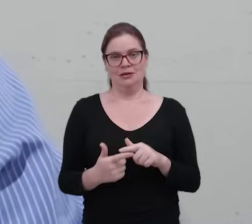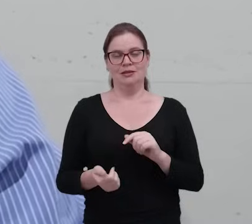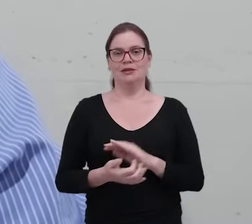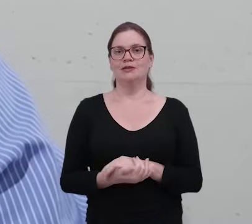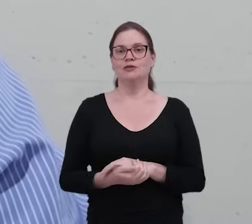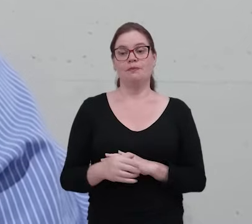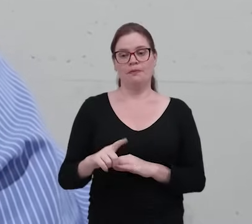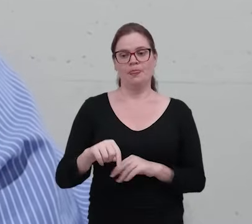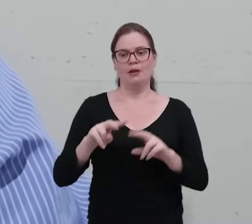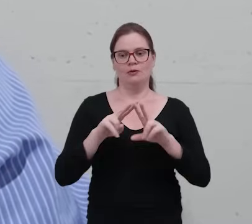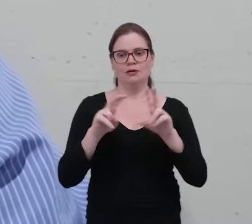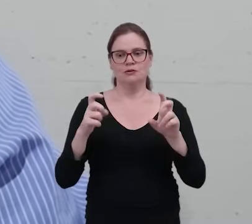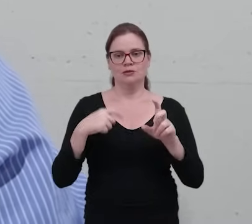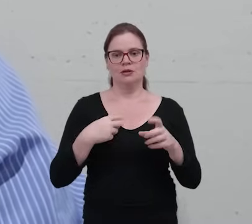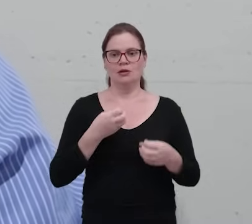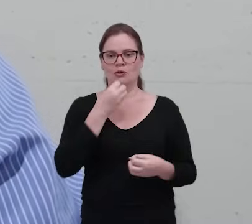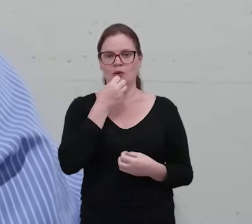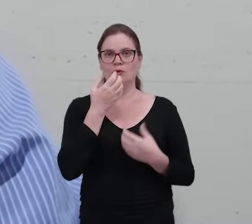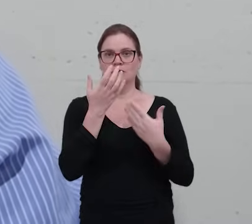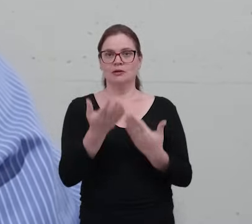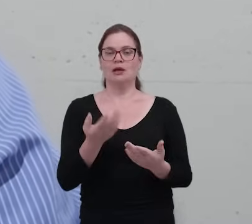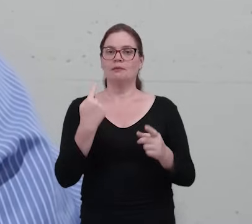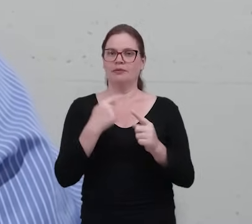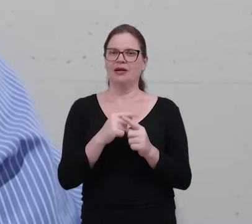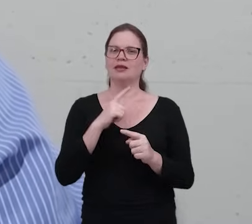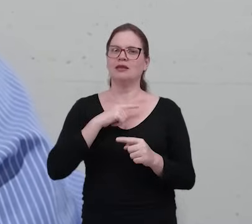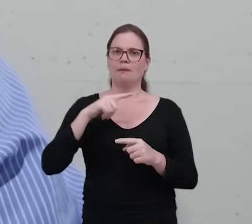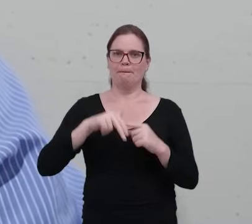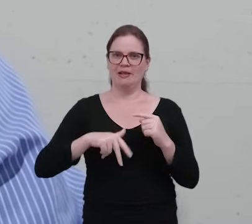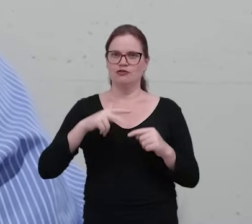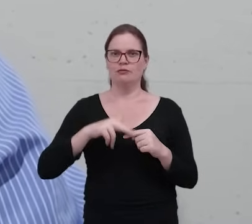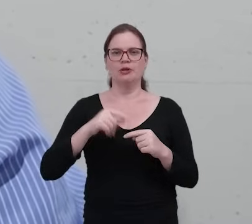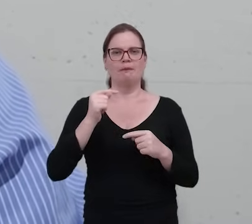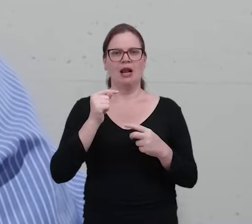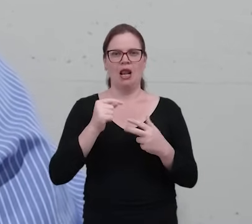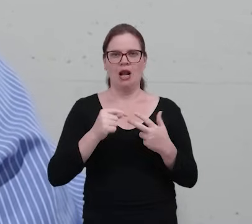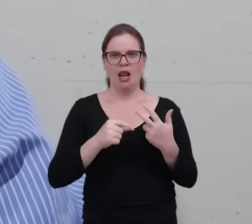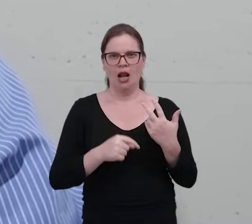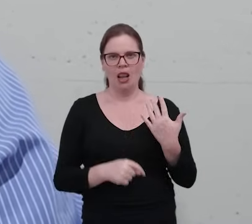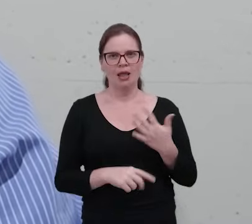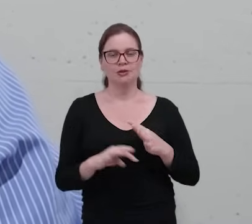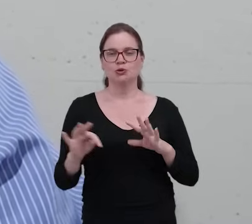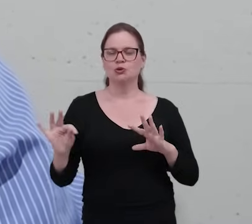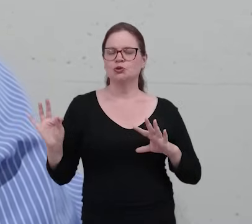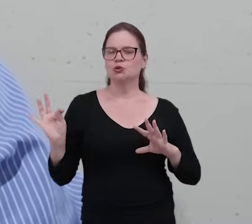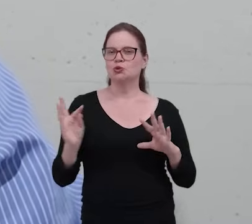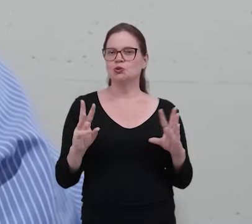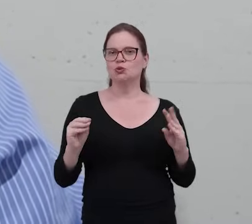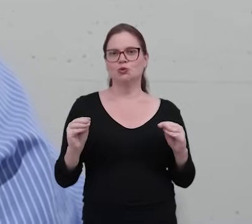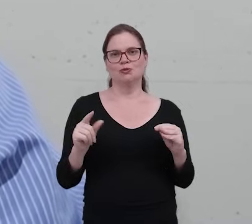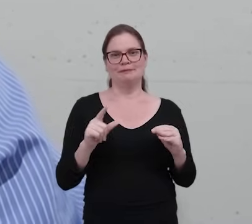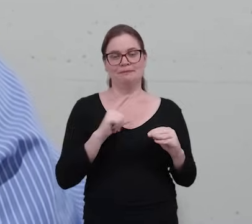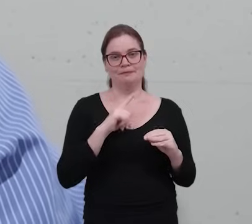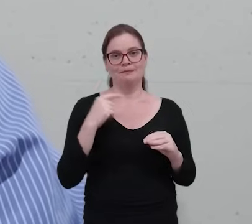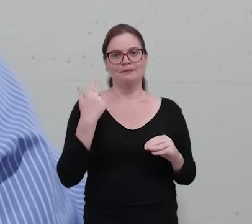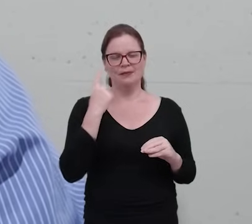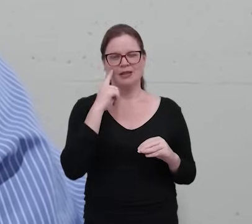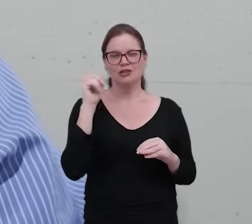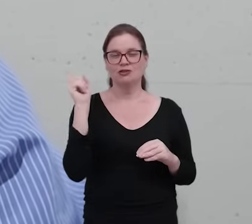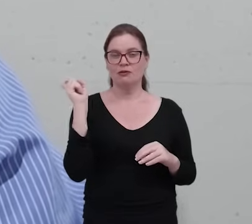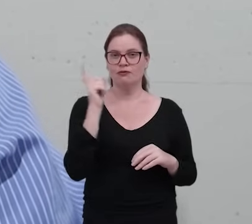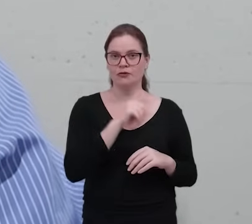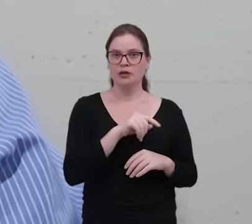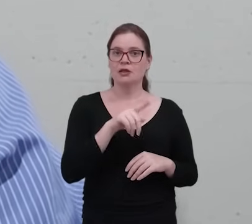o ponto que eu queria tocar. Com todos os impedimentos, com todas as restrições,